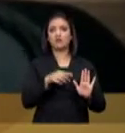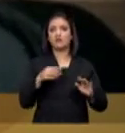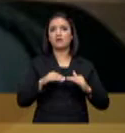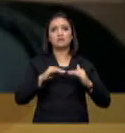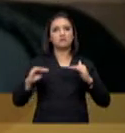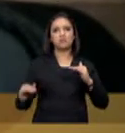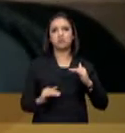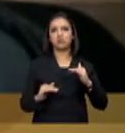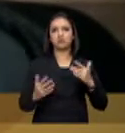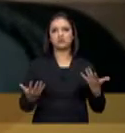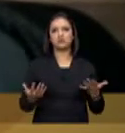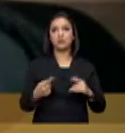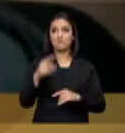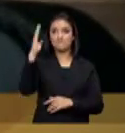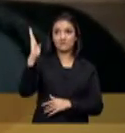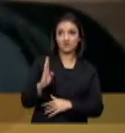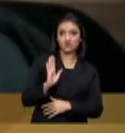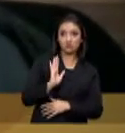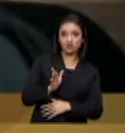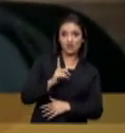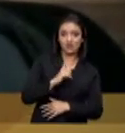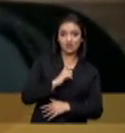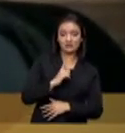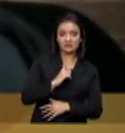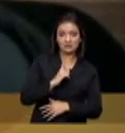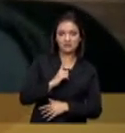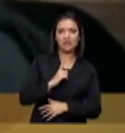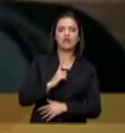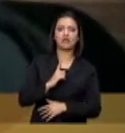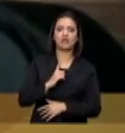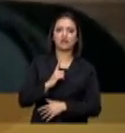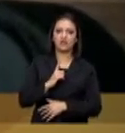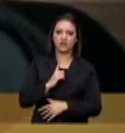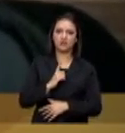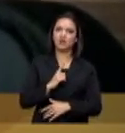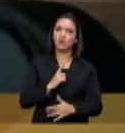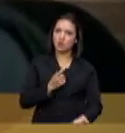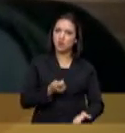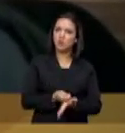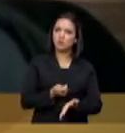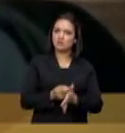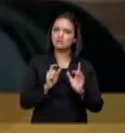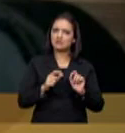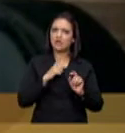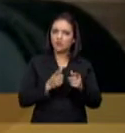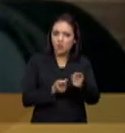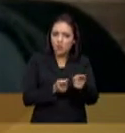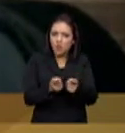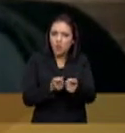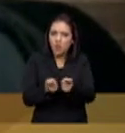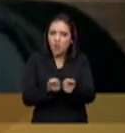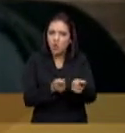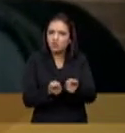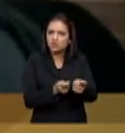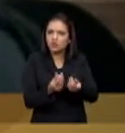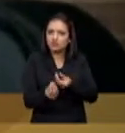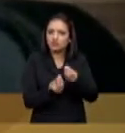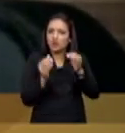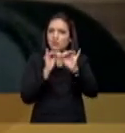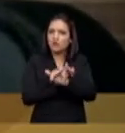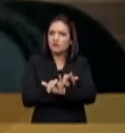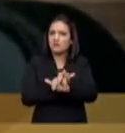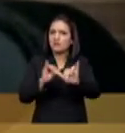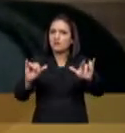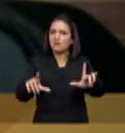desproporcional, porque o Brasil já conta com um severo e eficiente controle da publicidade